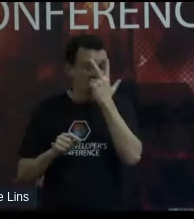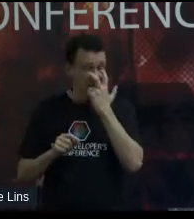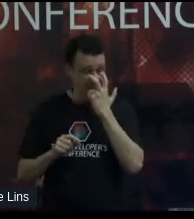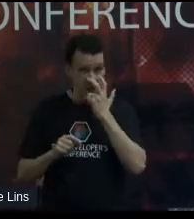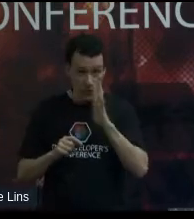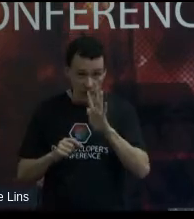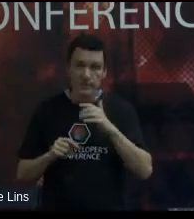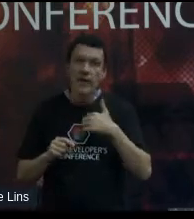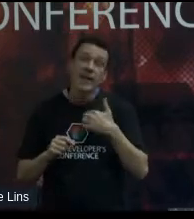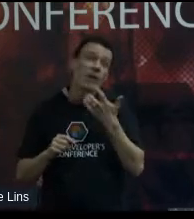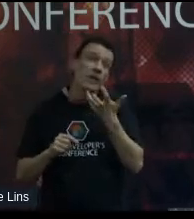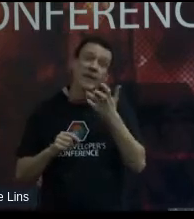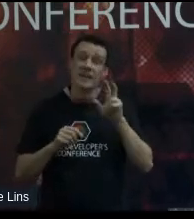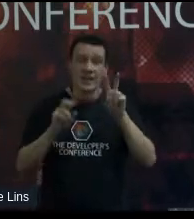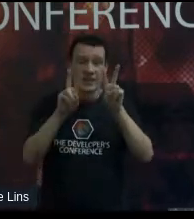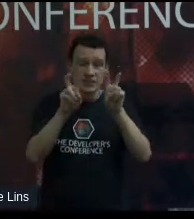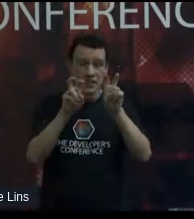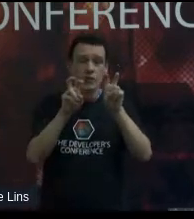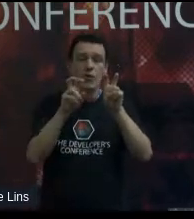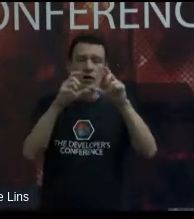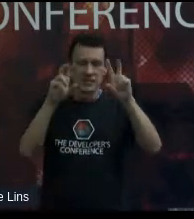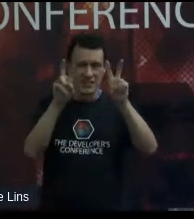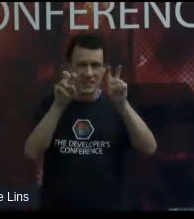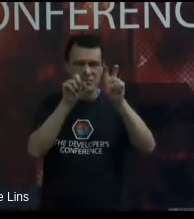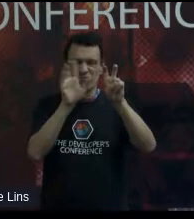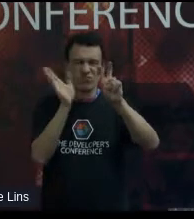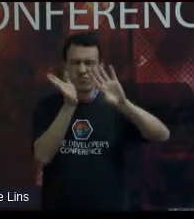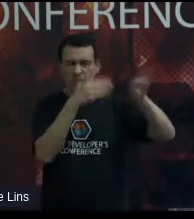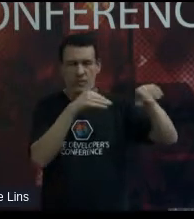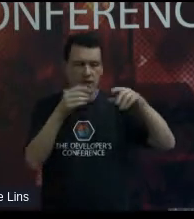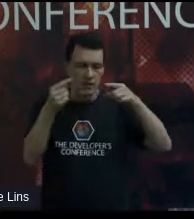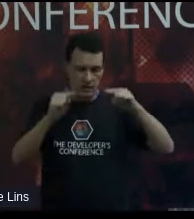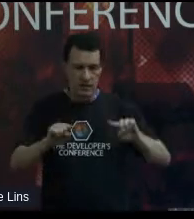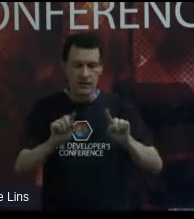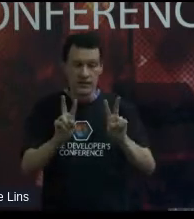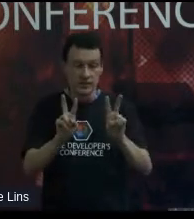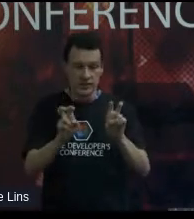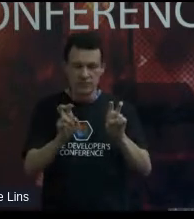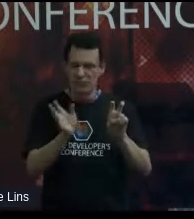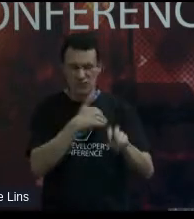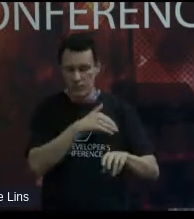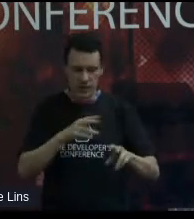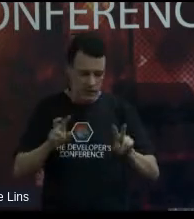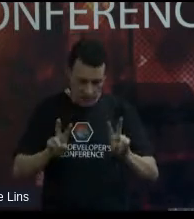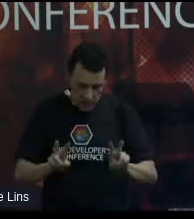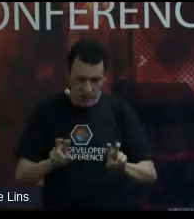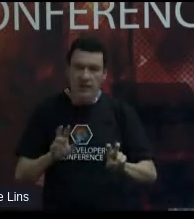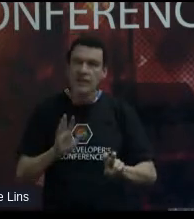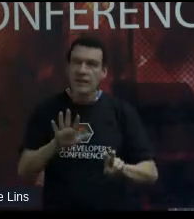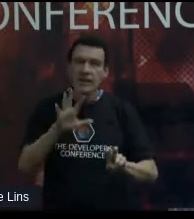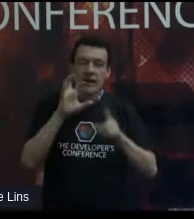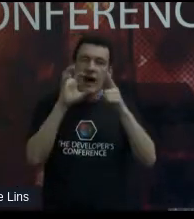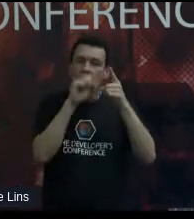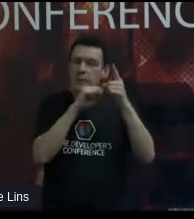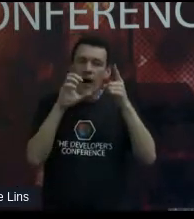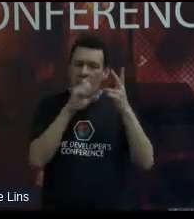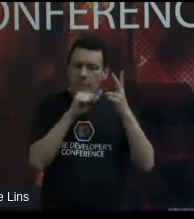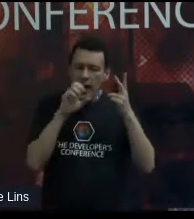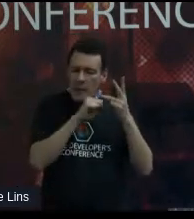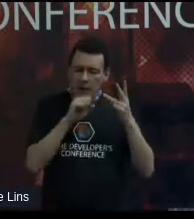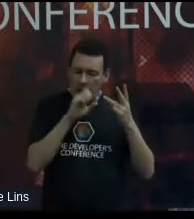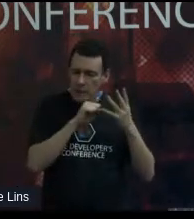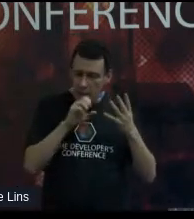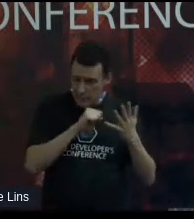pelos títulos identificar onde estaria a opção que ele quer, né, que é desativar o recebimento de notificações por e-mail. Não